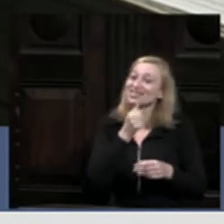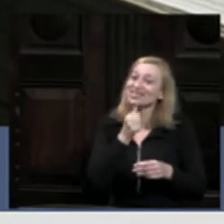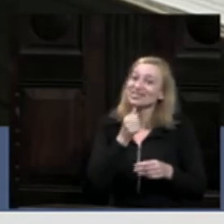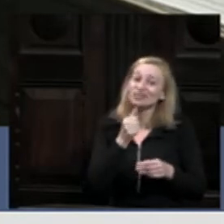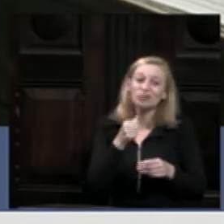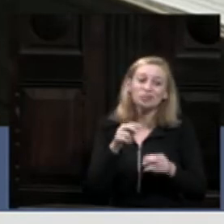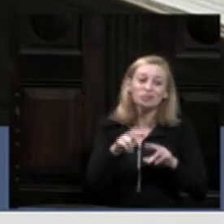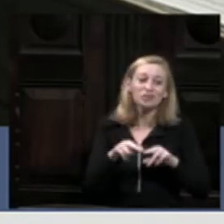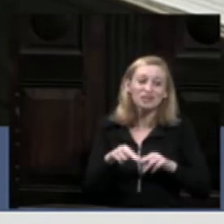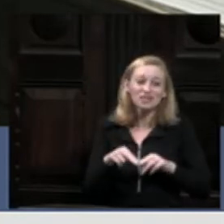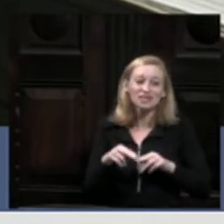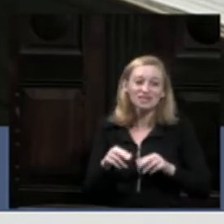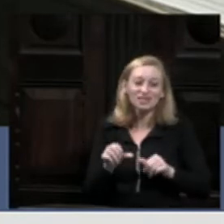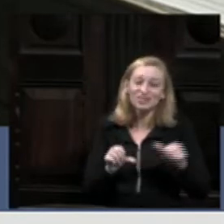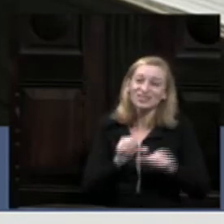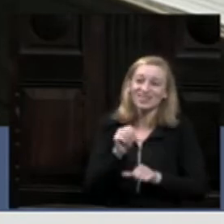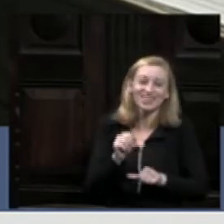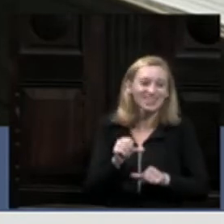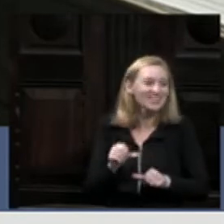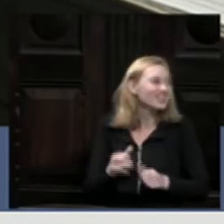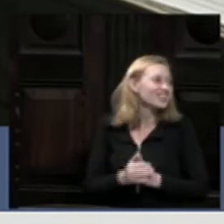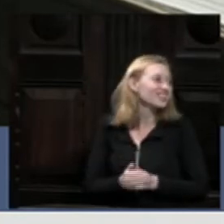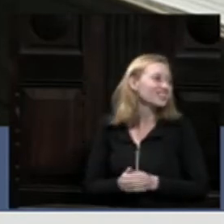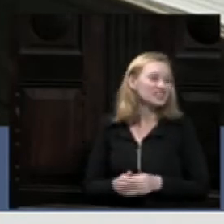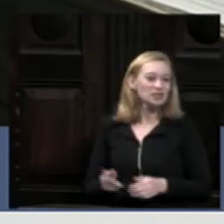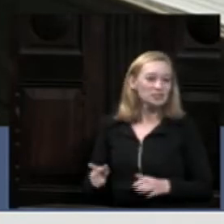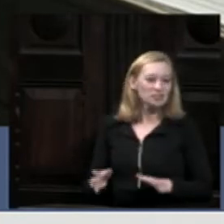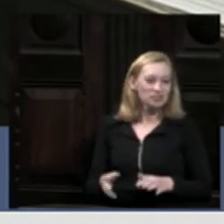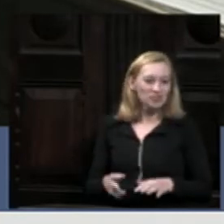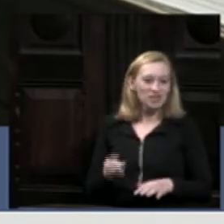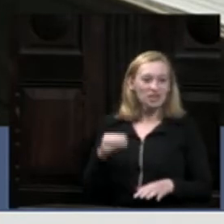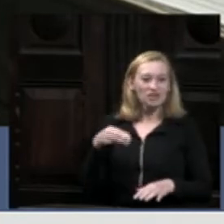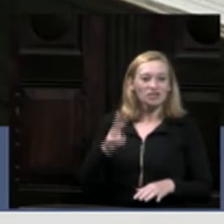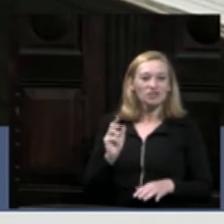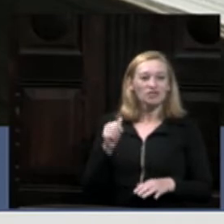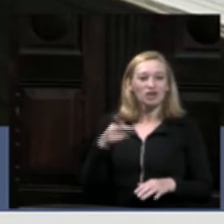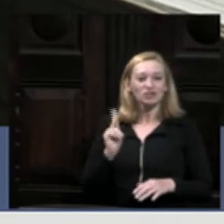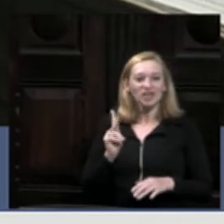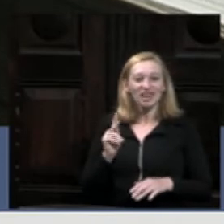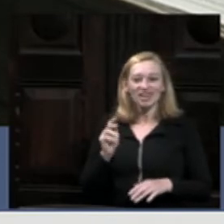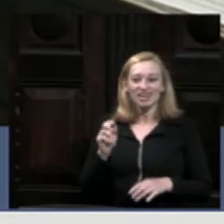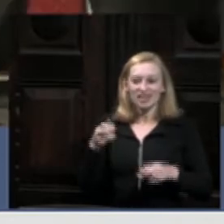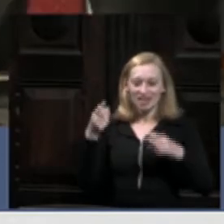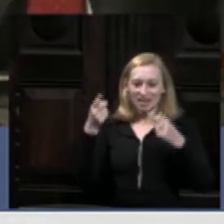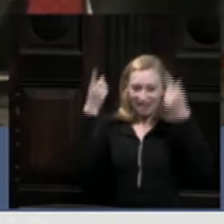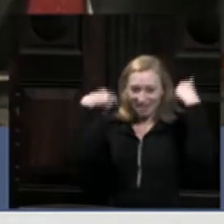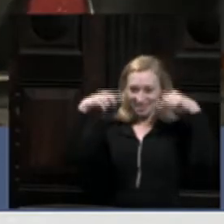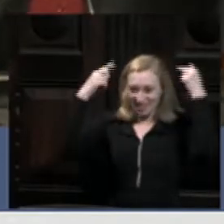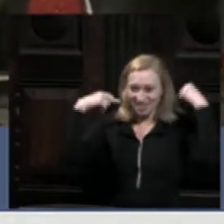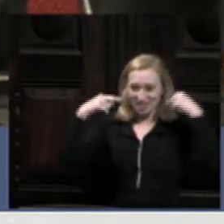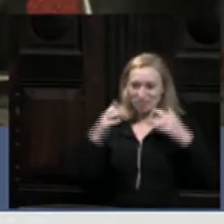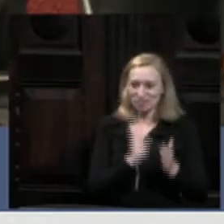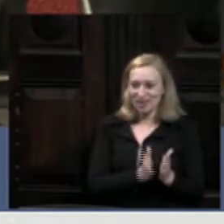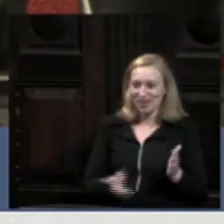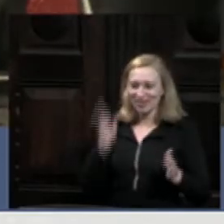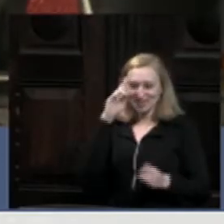coautor? É o presidente Valdec Carneiro. Pela ordem, senhor